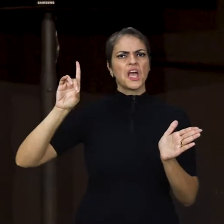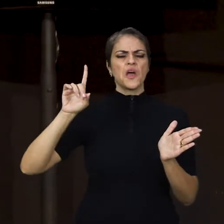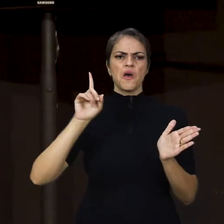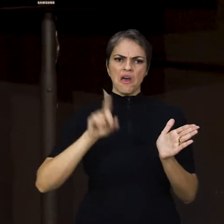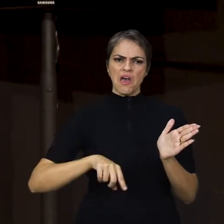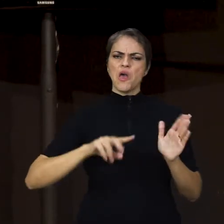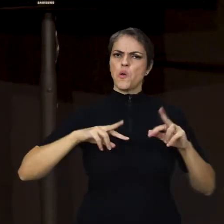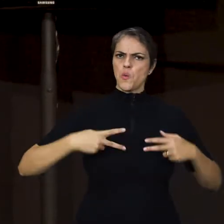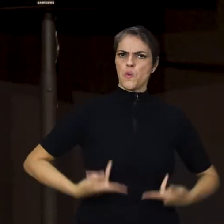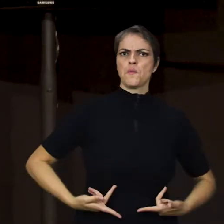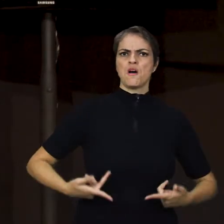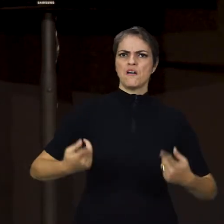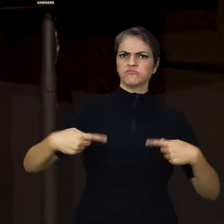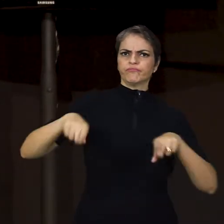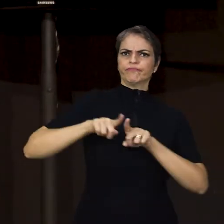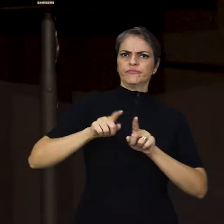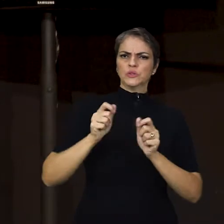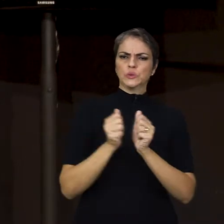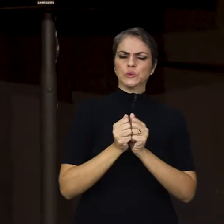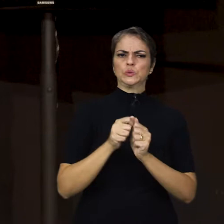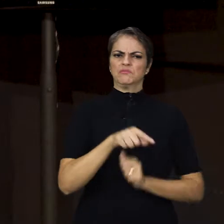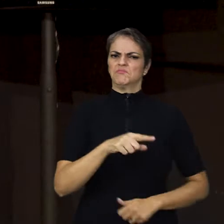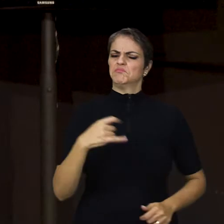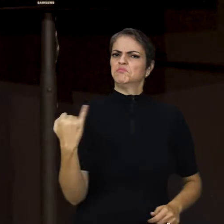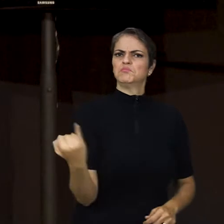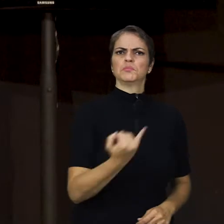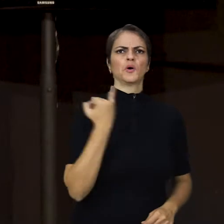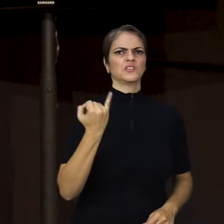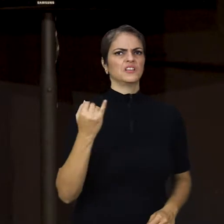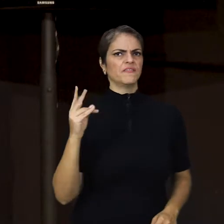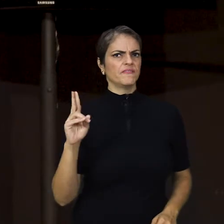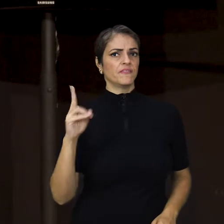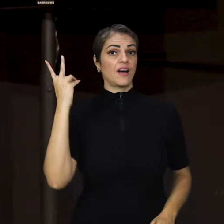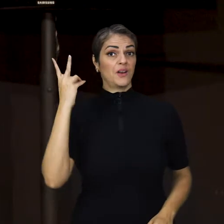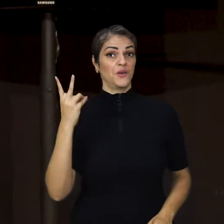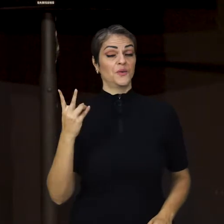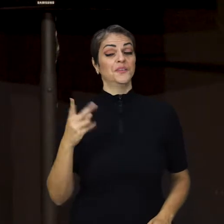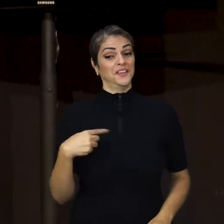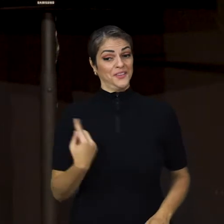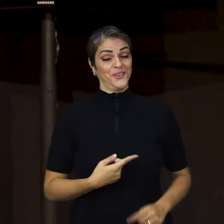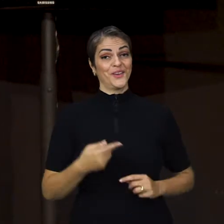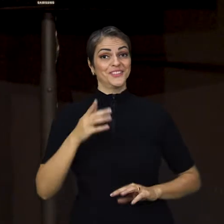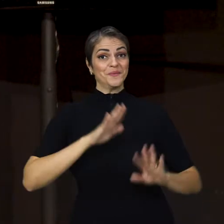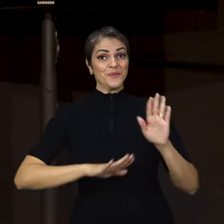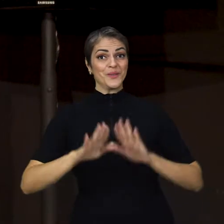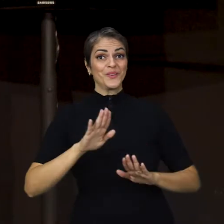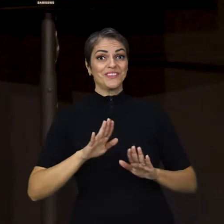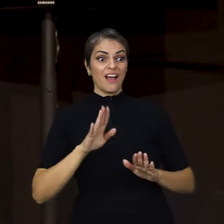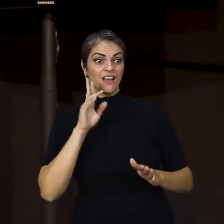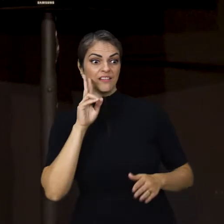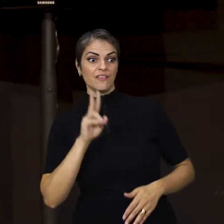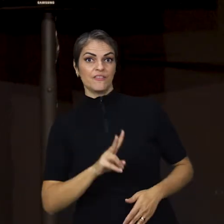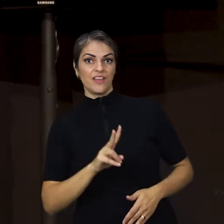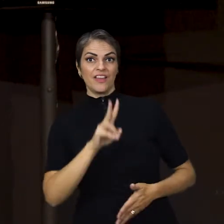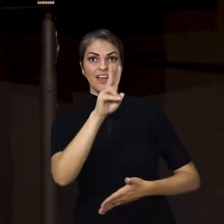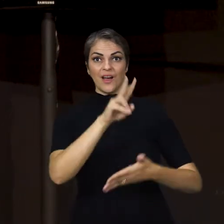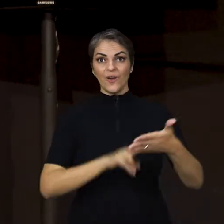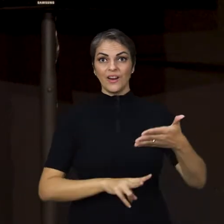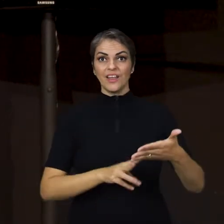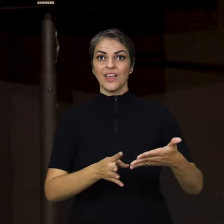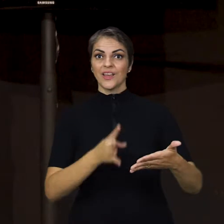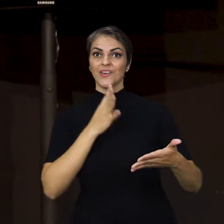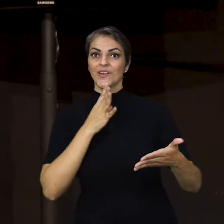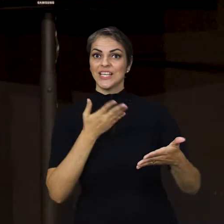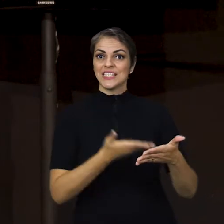seu valor, da sua importância, da maneira como nós devemos tratar esse texto, viver esse texto, buscar